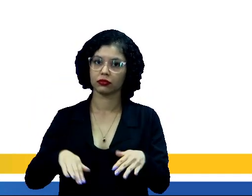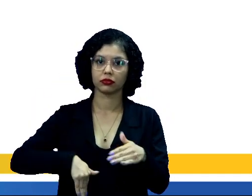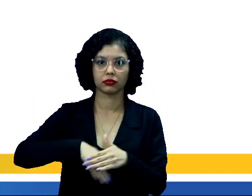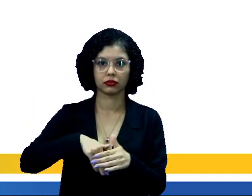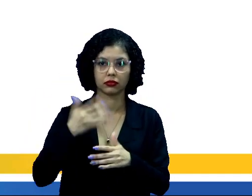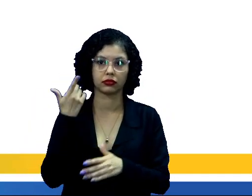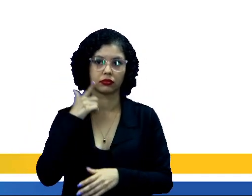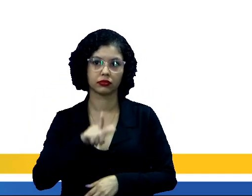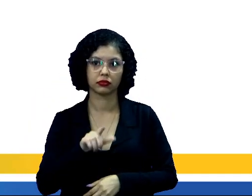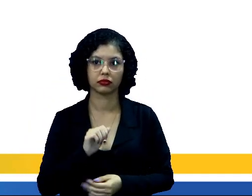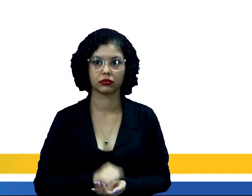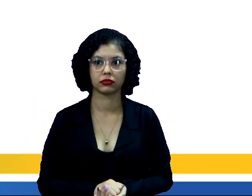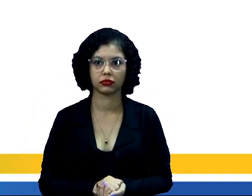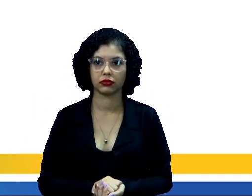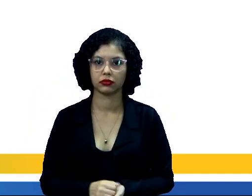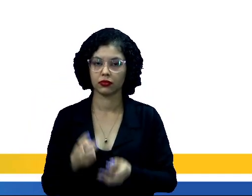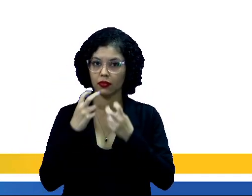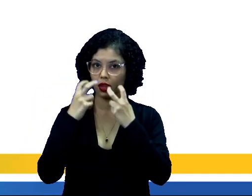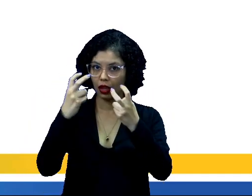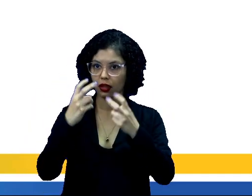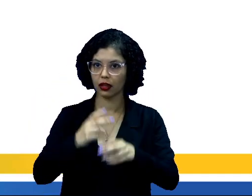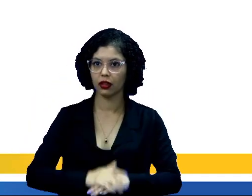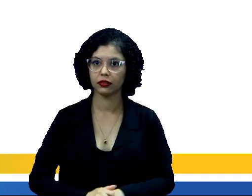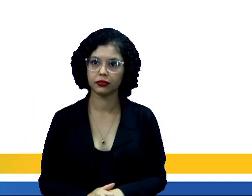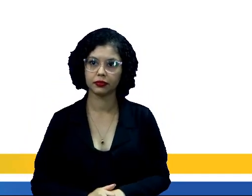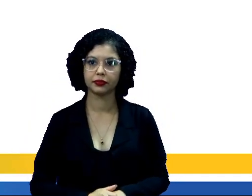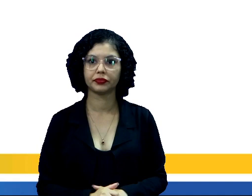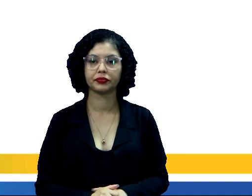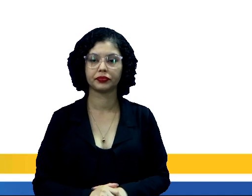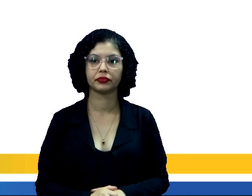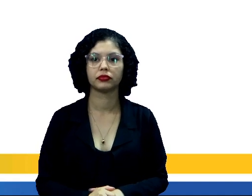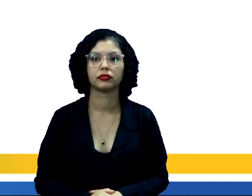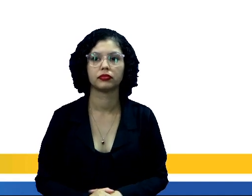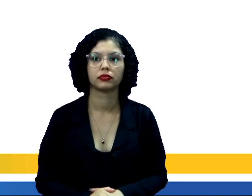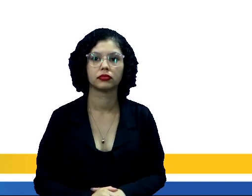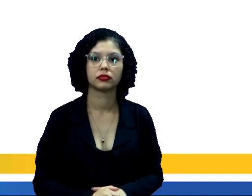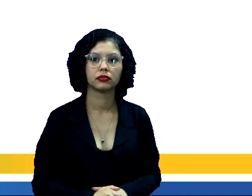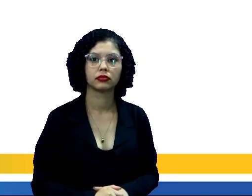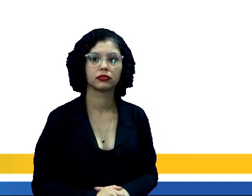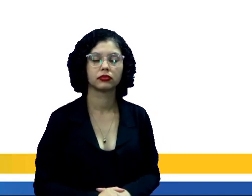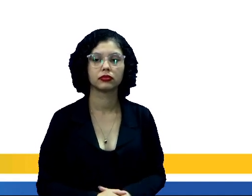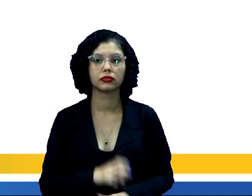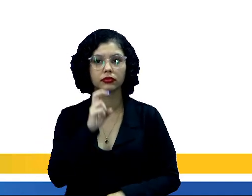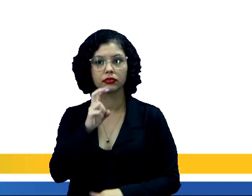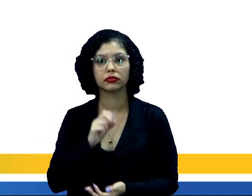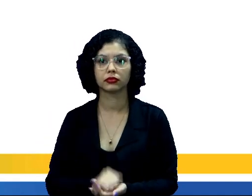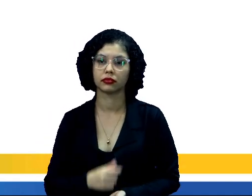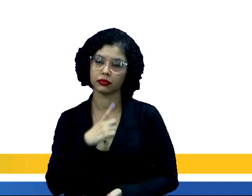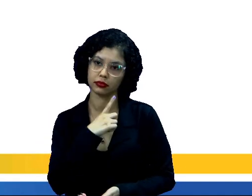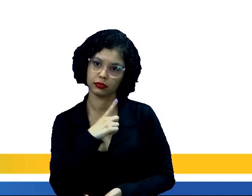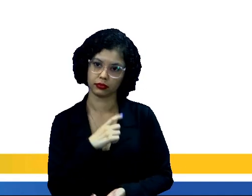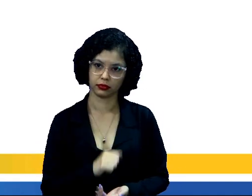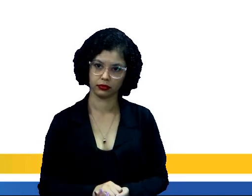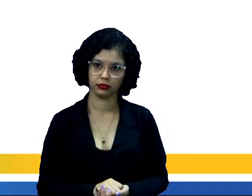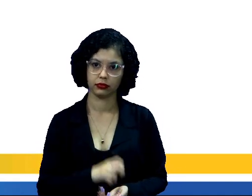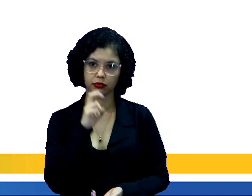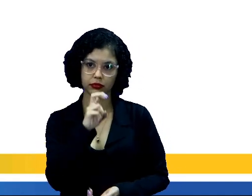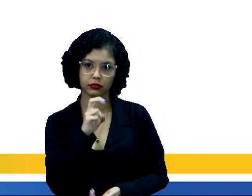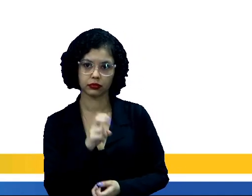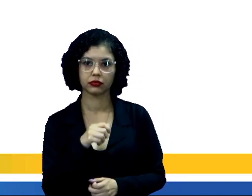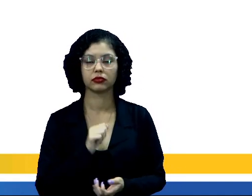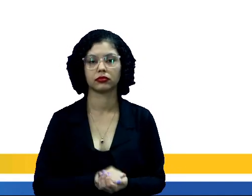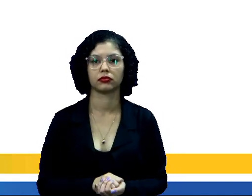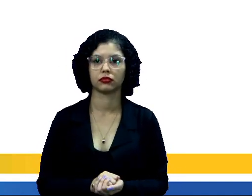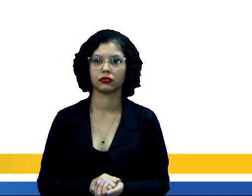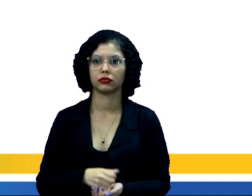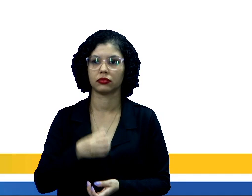eles ganharam o jogo, eles gritaram, Hooray! Na número 5, eu tenho 5